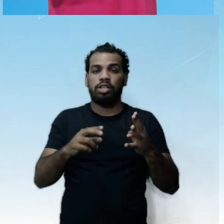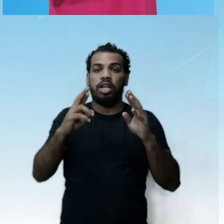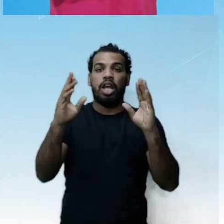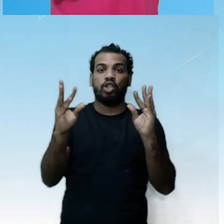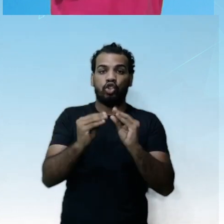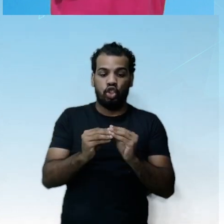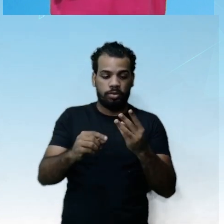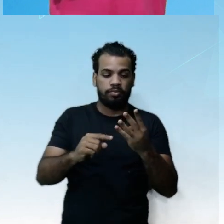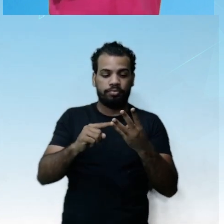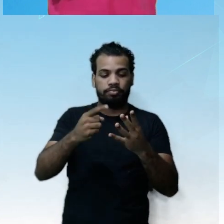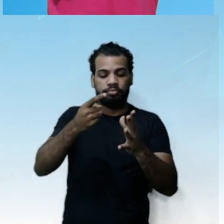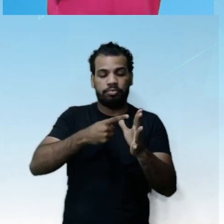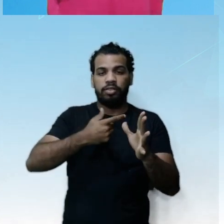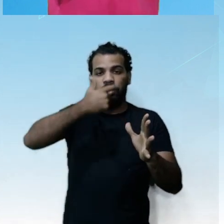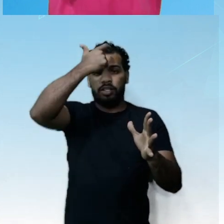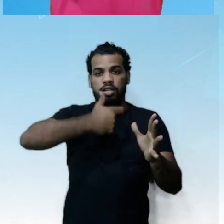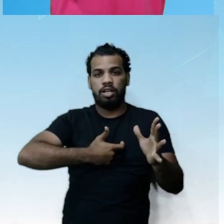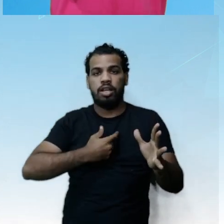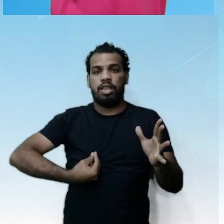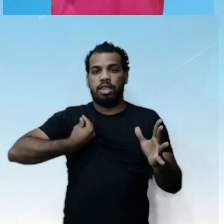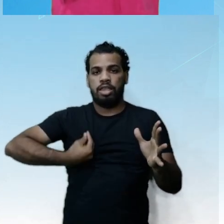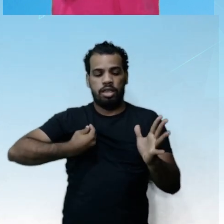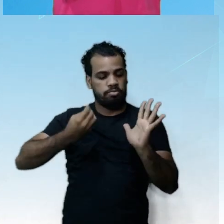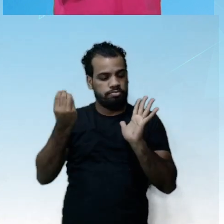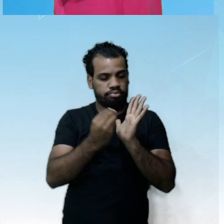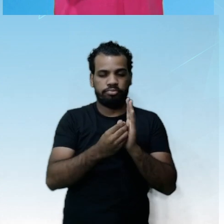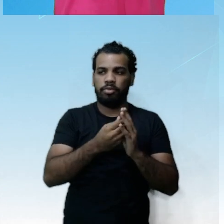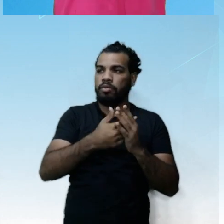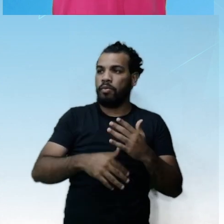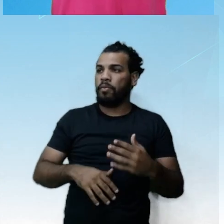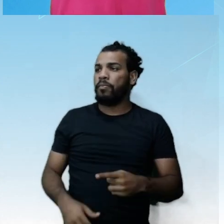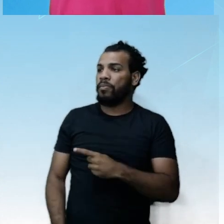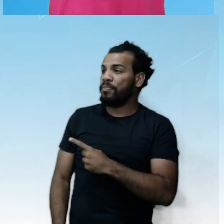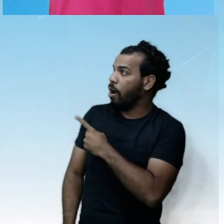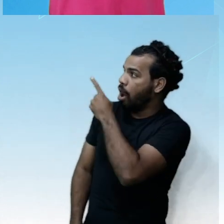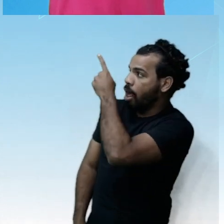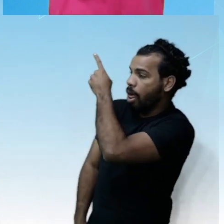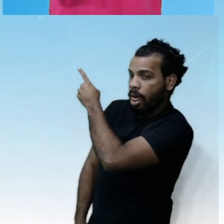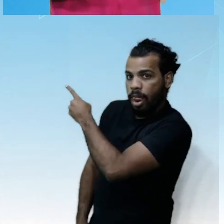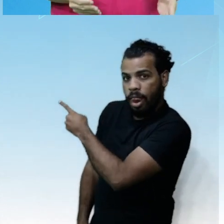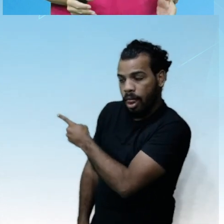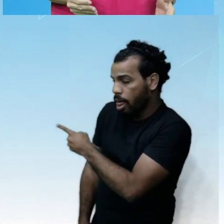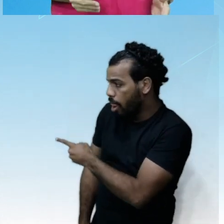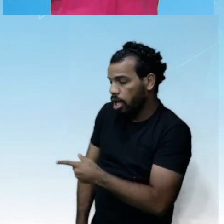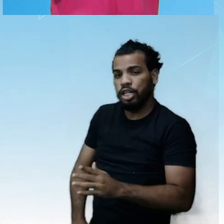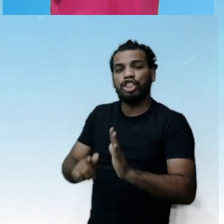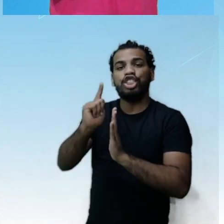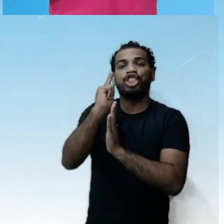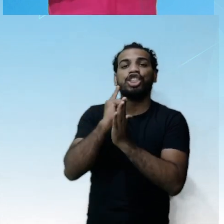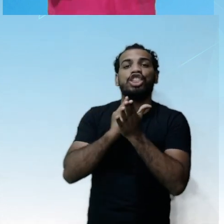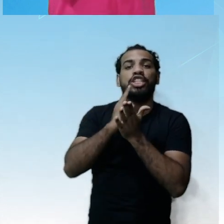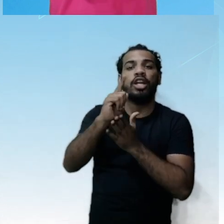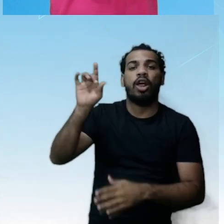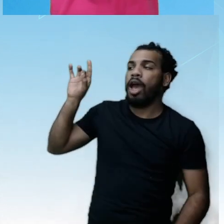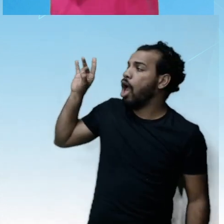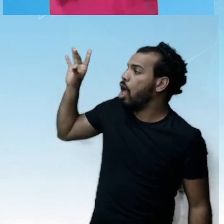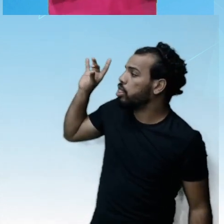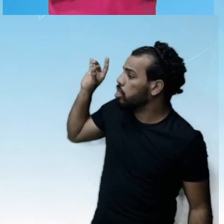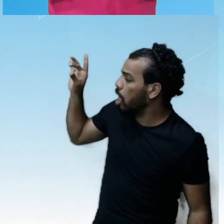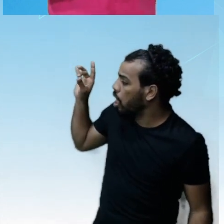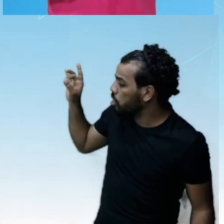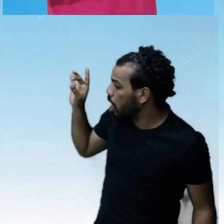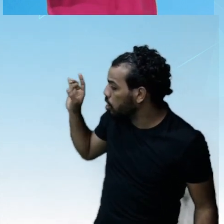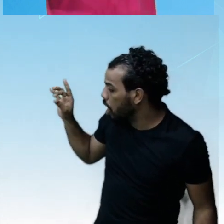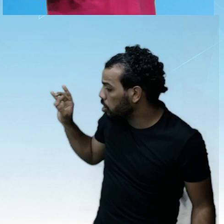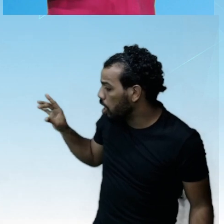biografia, piada, poema, etc. Vejam só, gênero textual é isso. Veja só que um artigo é um